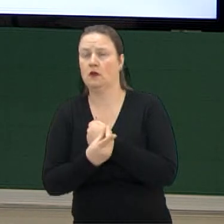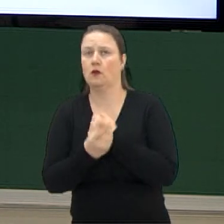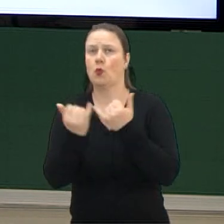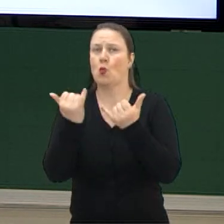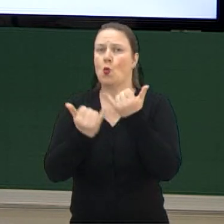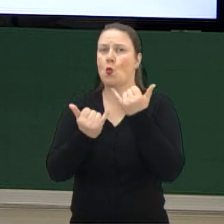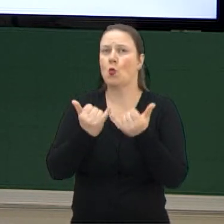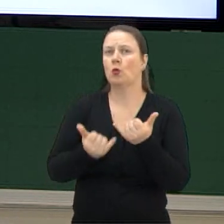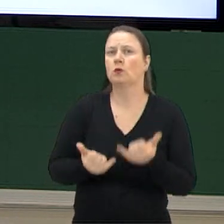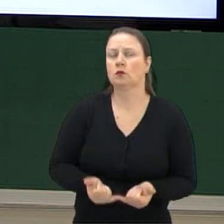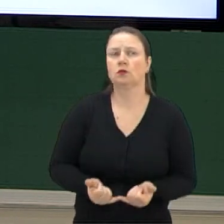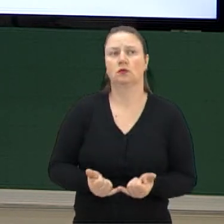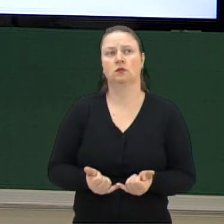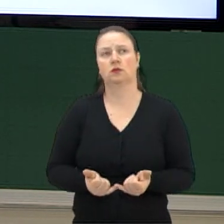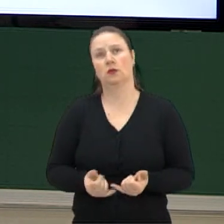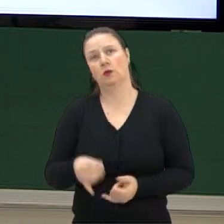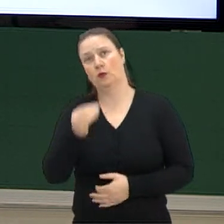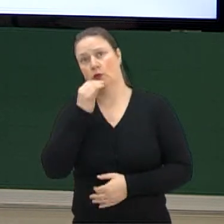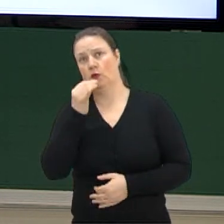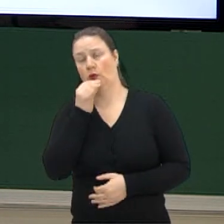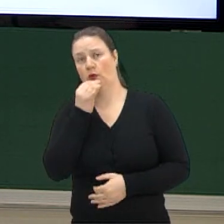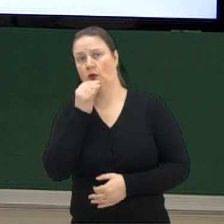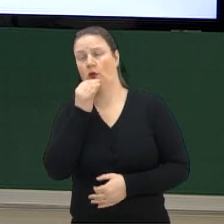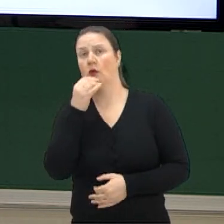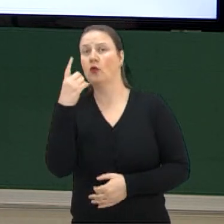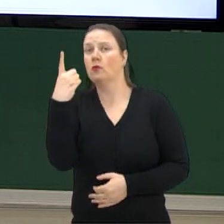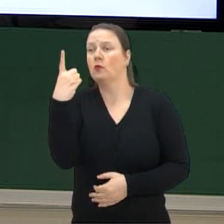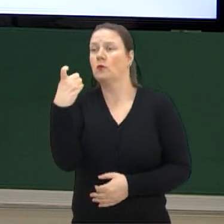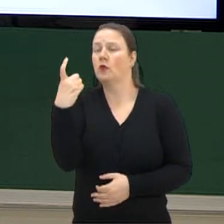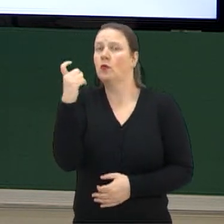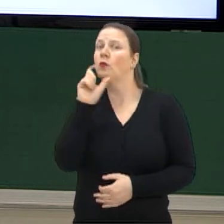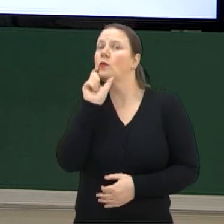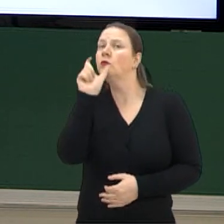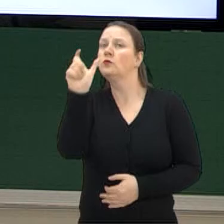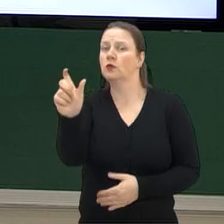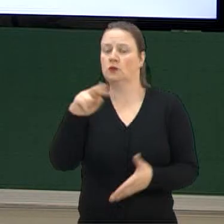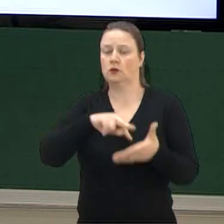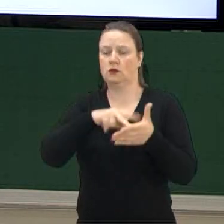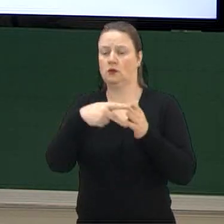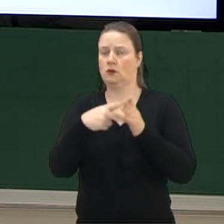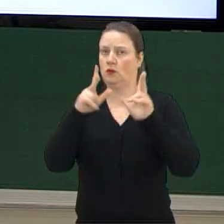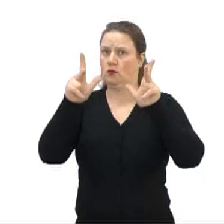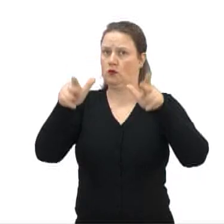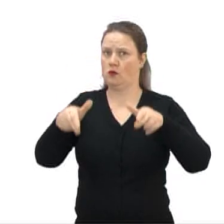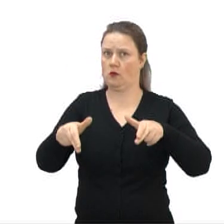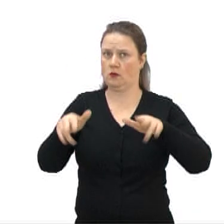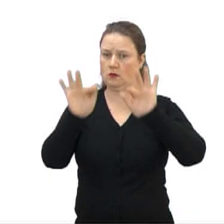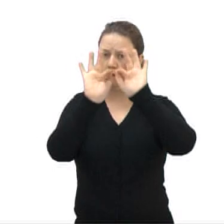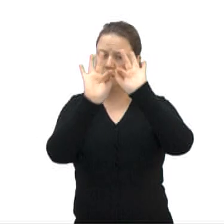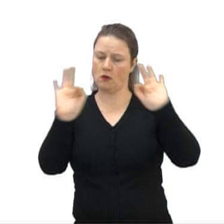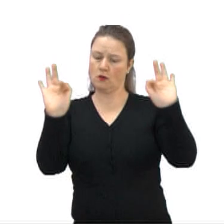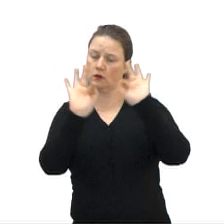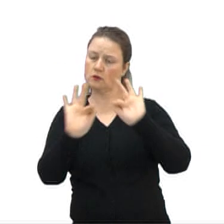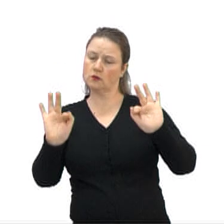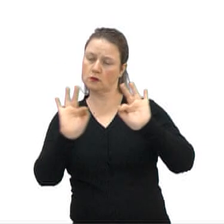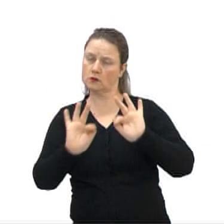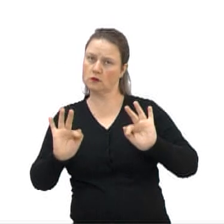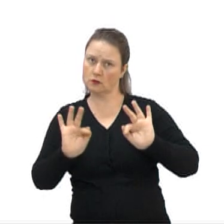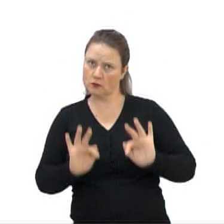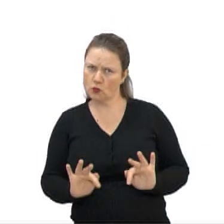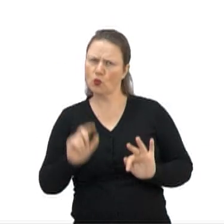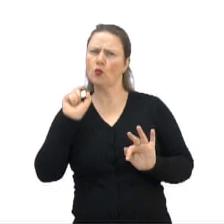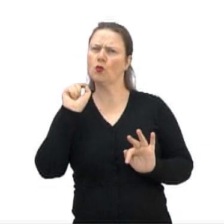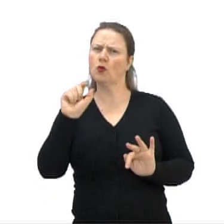locução, mas eu teria apenas uma palavra que teria o mesmo sentido. Das frases abaixo, quais